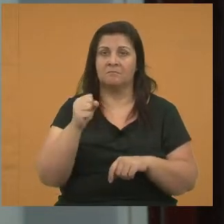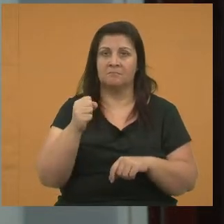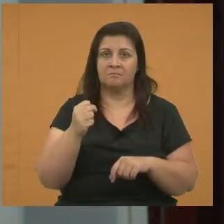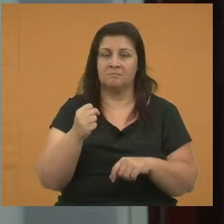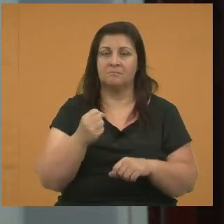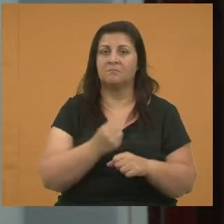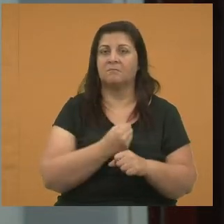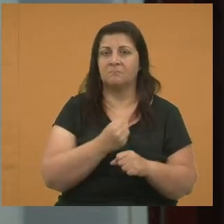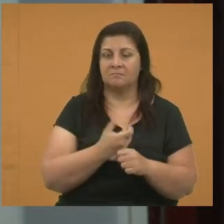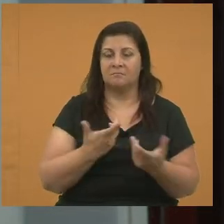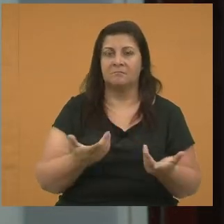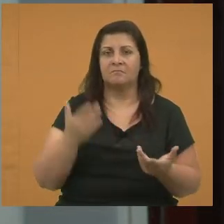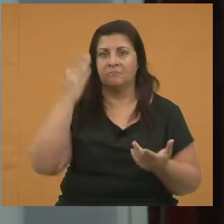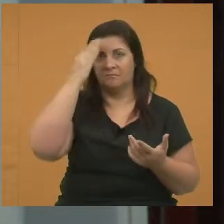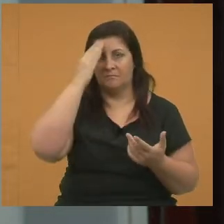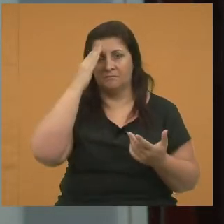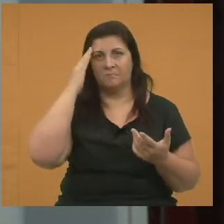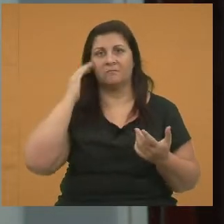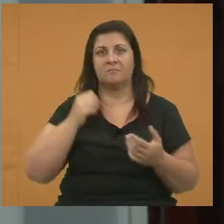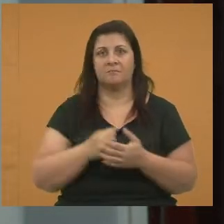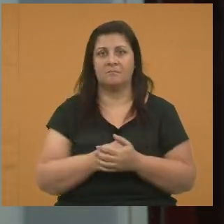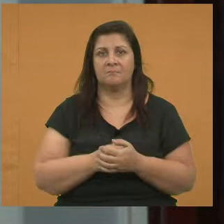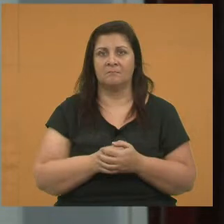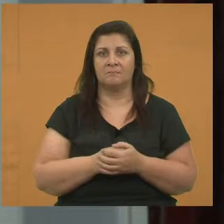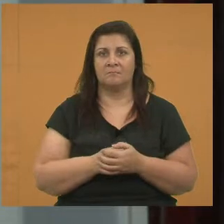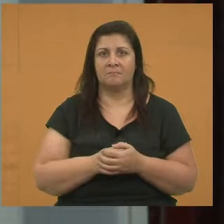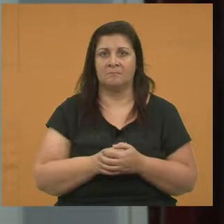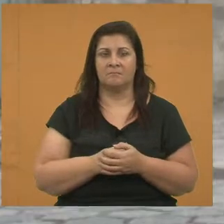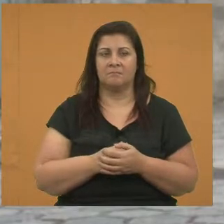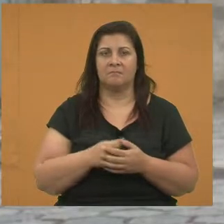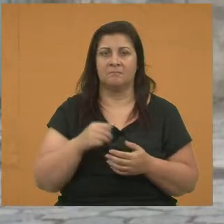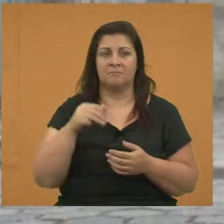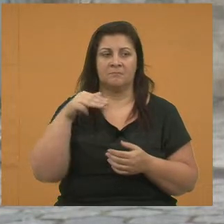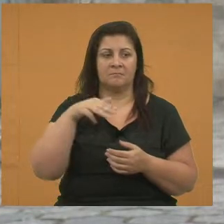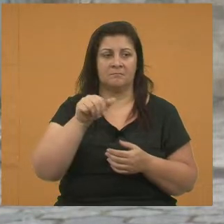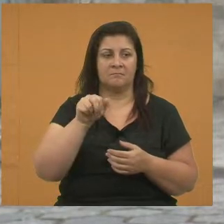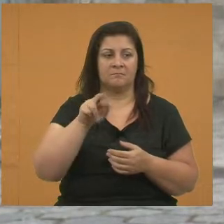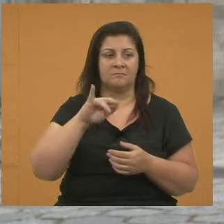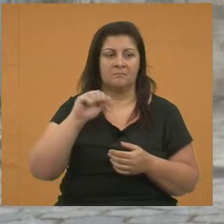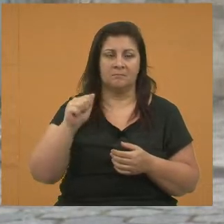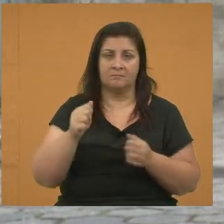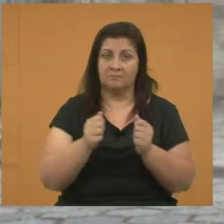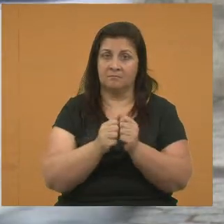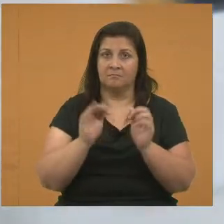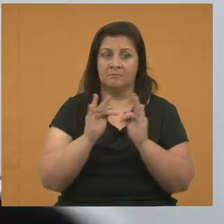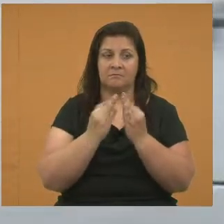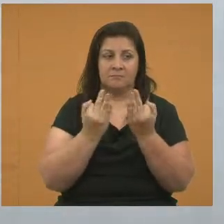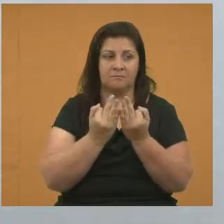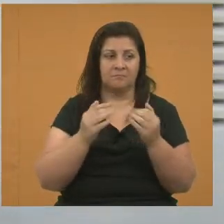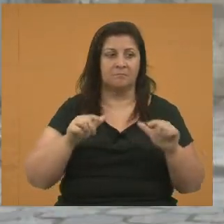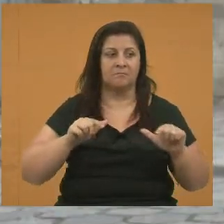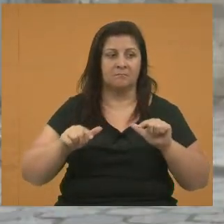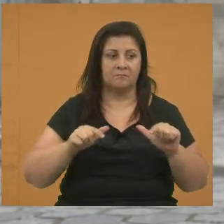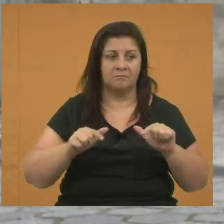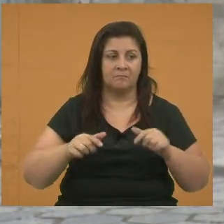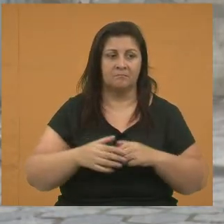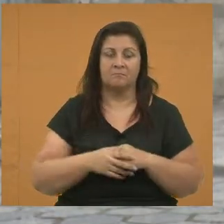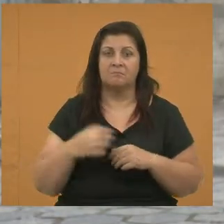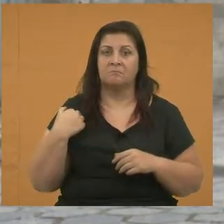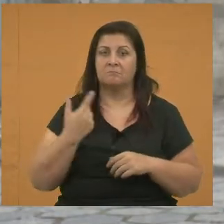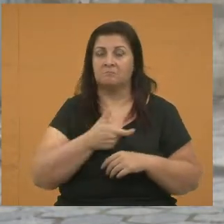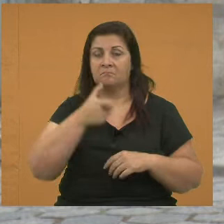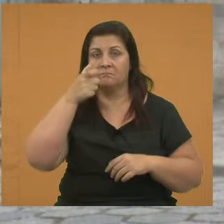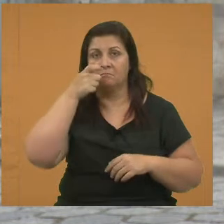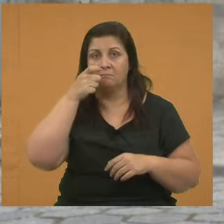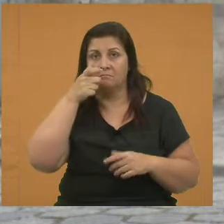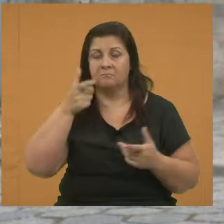município, e a gente sabe que ali a Maria Luciene Nogueira e a sua família trabalham nesse sentido. A gente vê que é uma